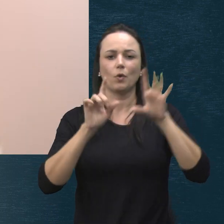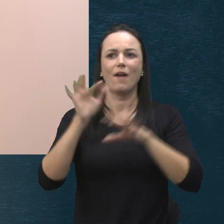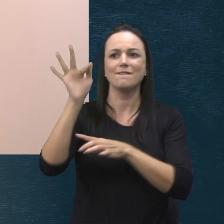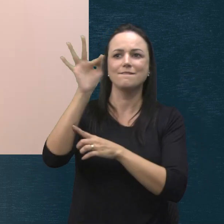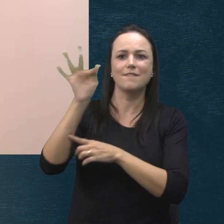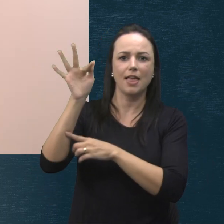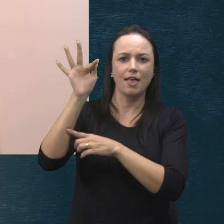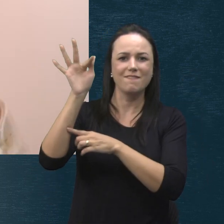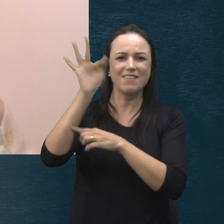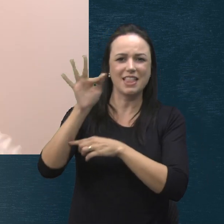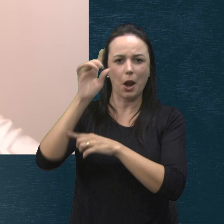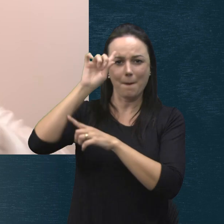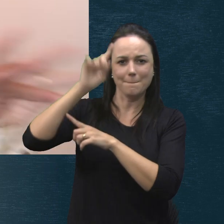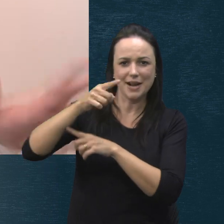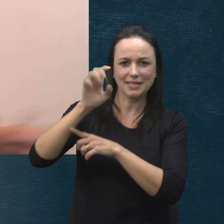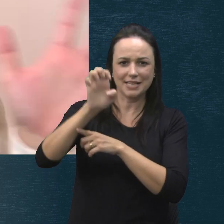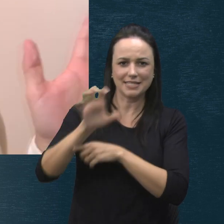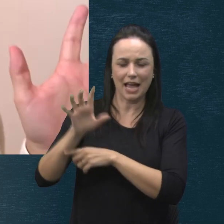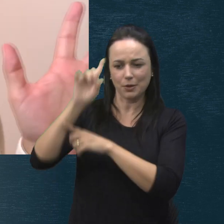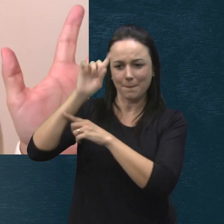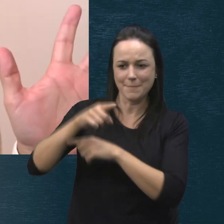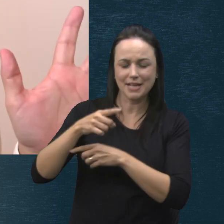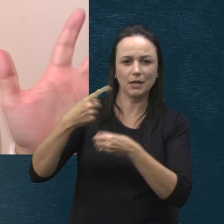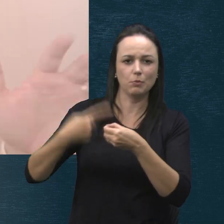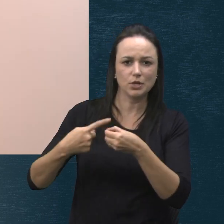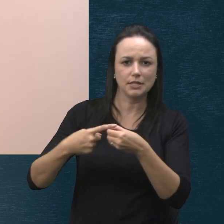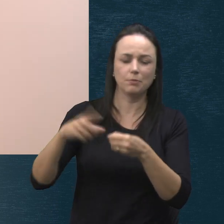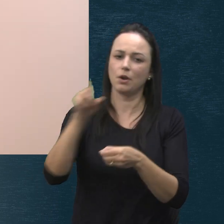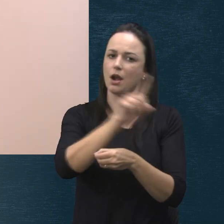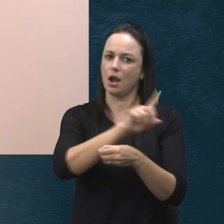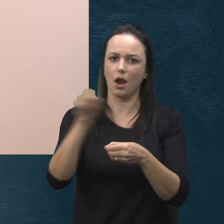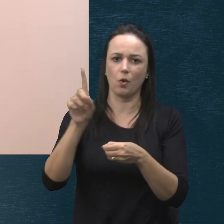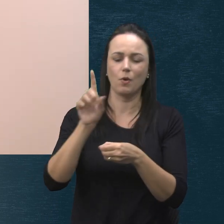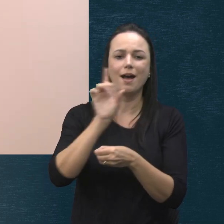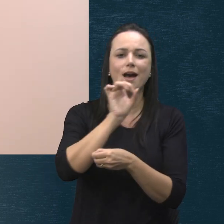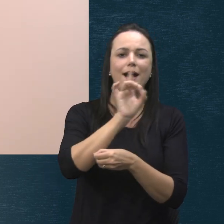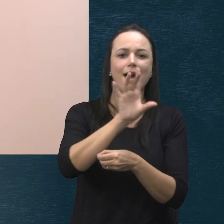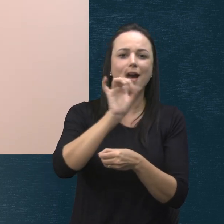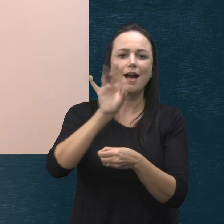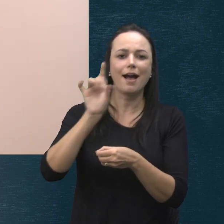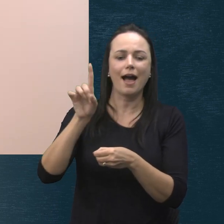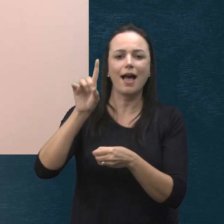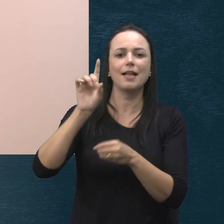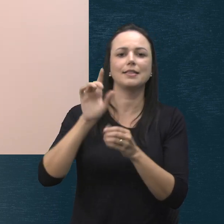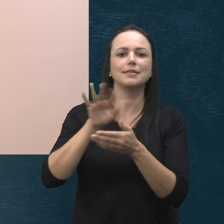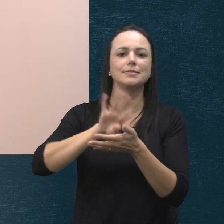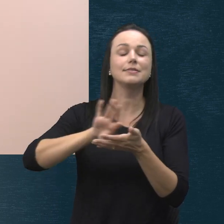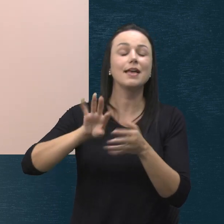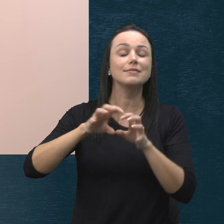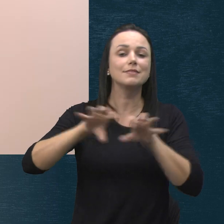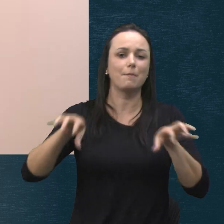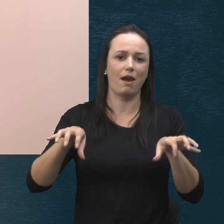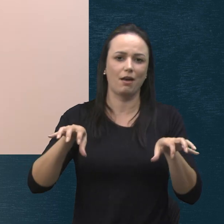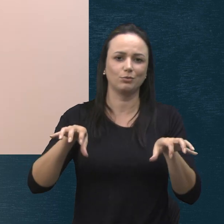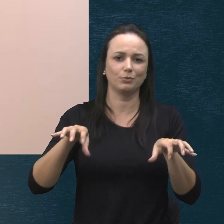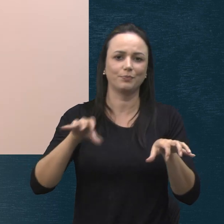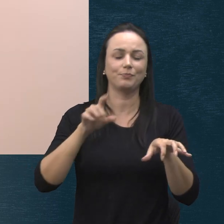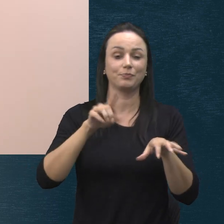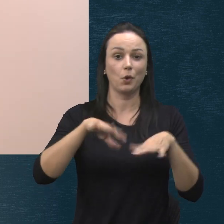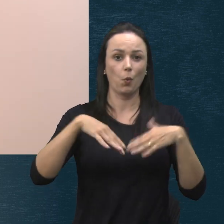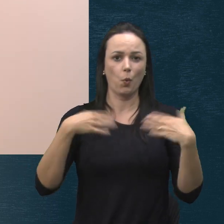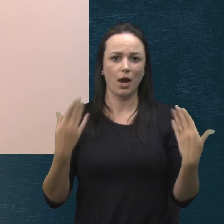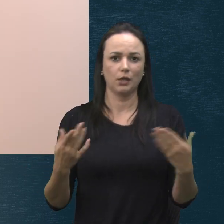manda no estado, que manda no município. É todo mundo cuida de uma parte. Então, a Constituição diz o seguinte, quando um município